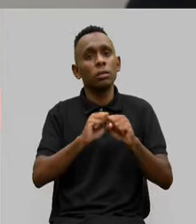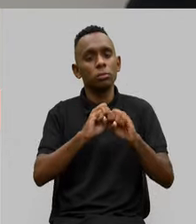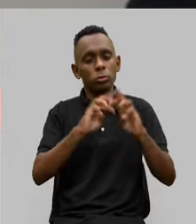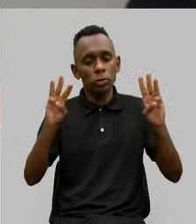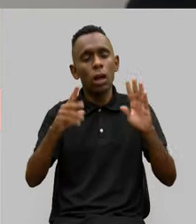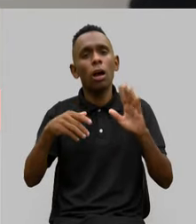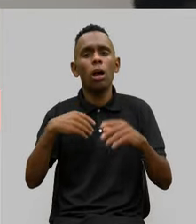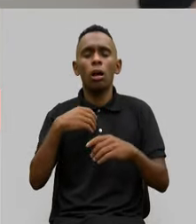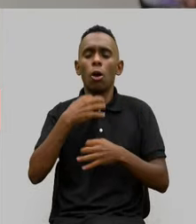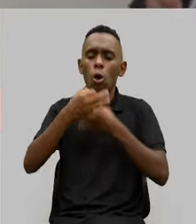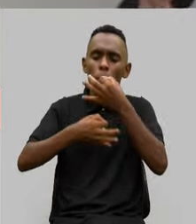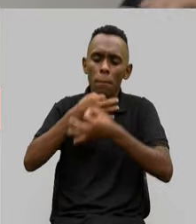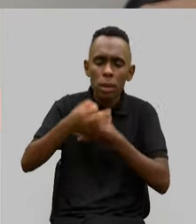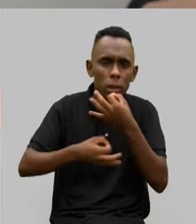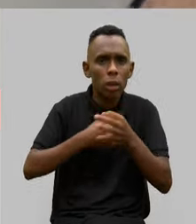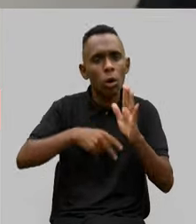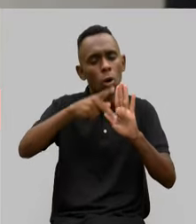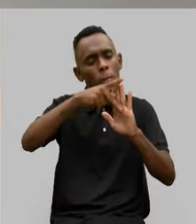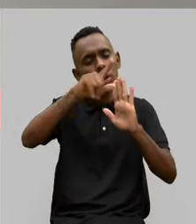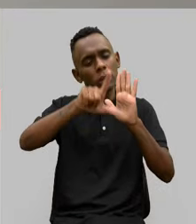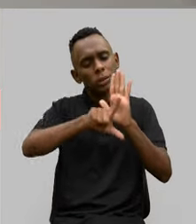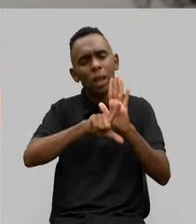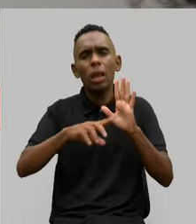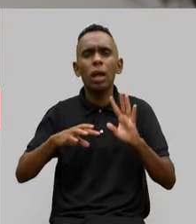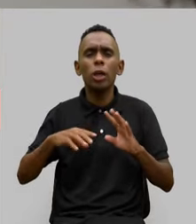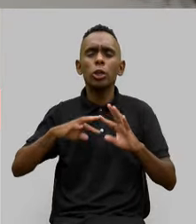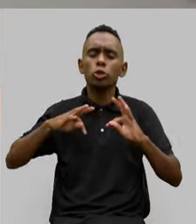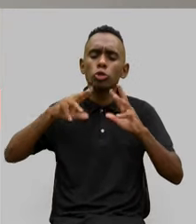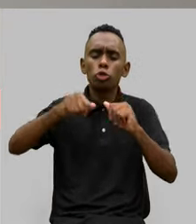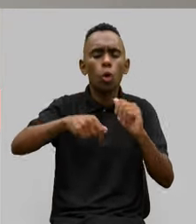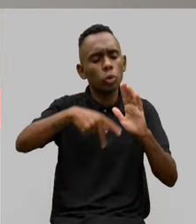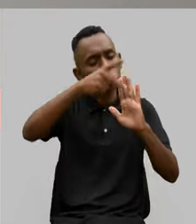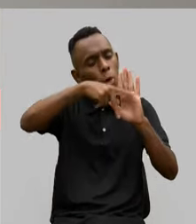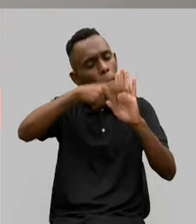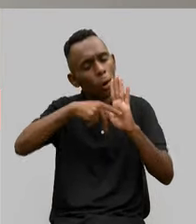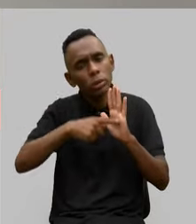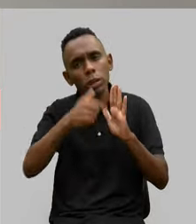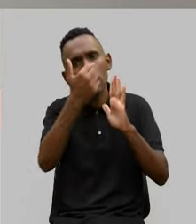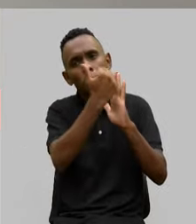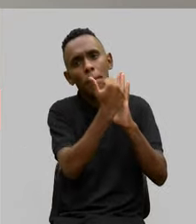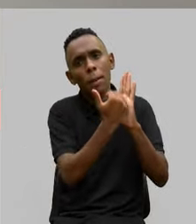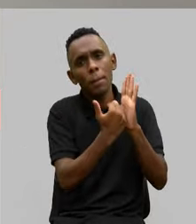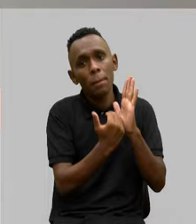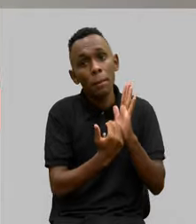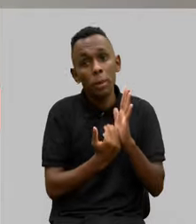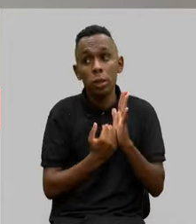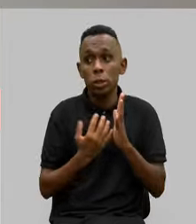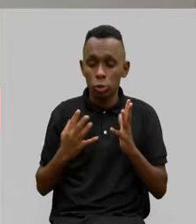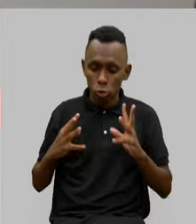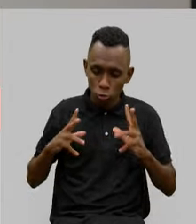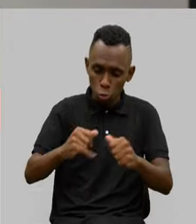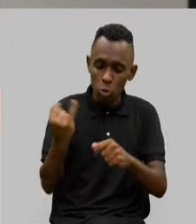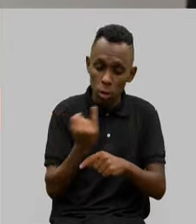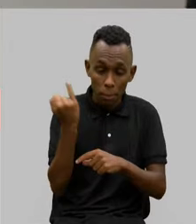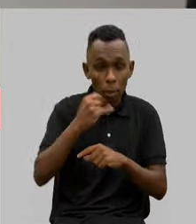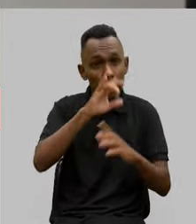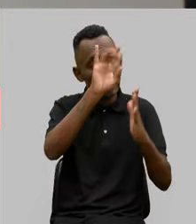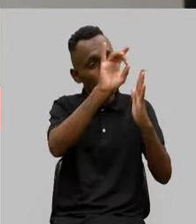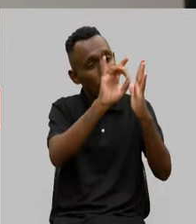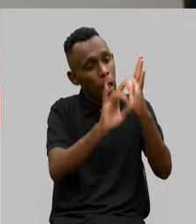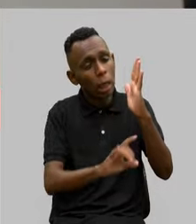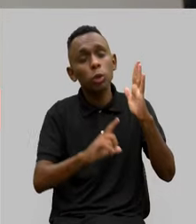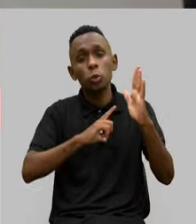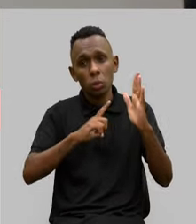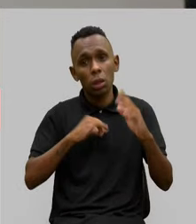opinião sobre o projeto lá vocês vão encontrar todos os projetos igualmente importantes cada projeto trouxe uma construção